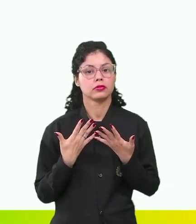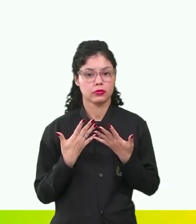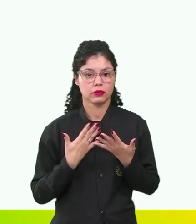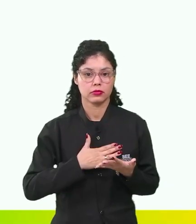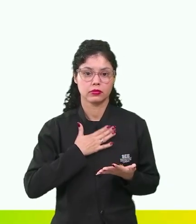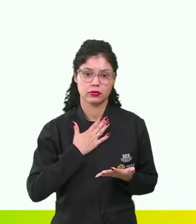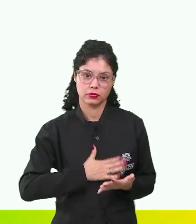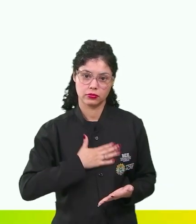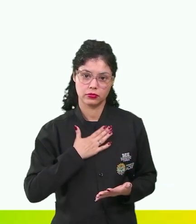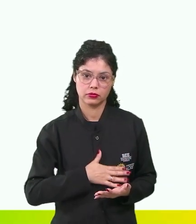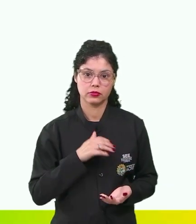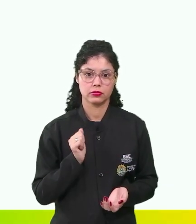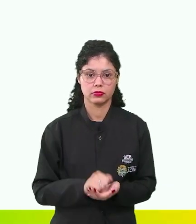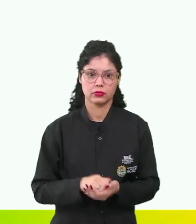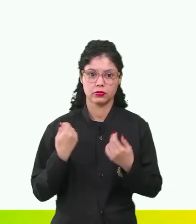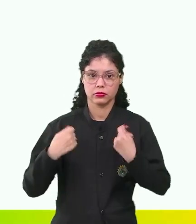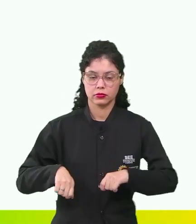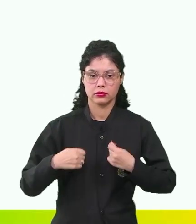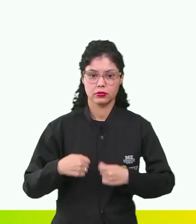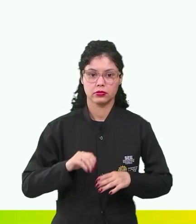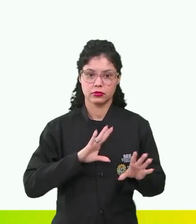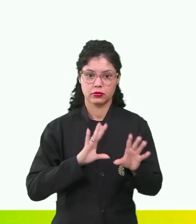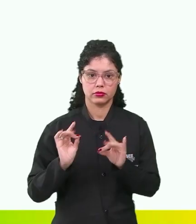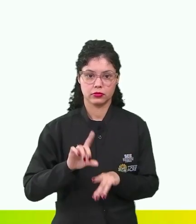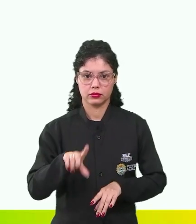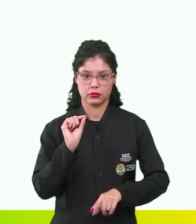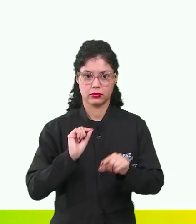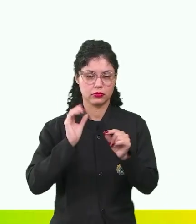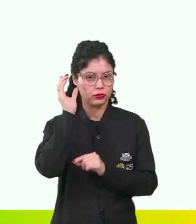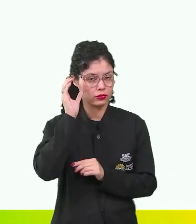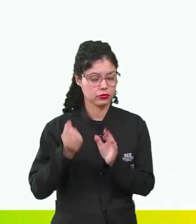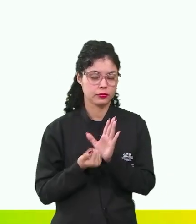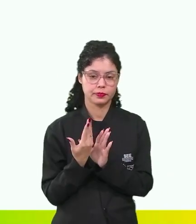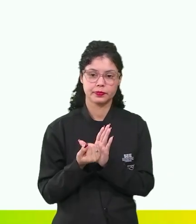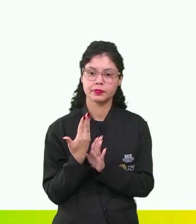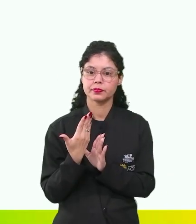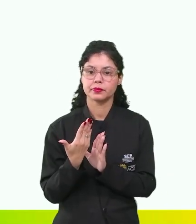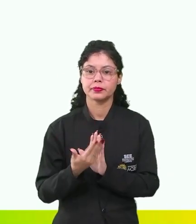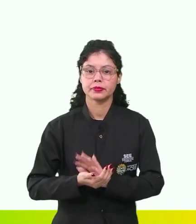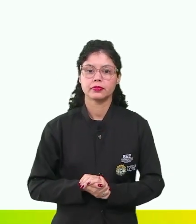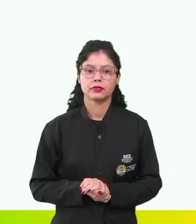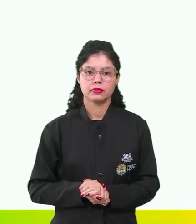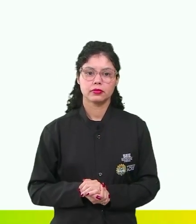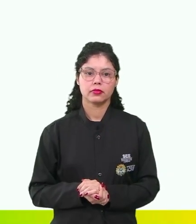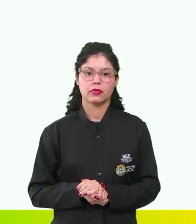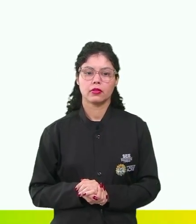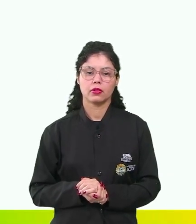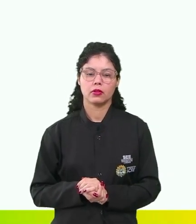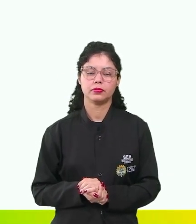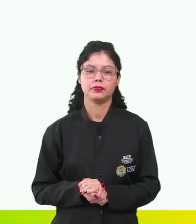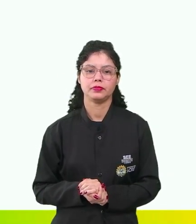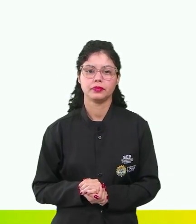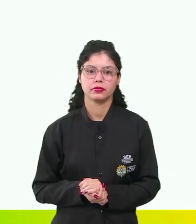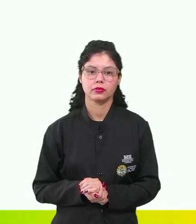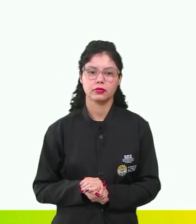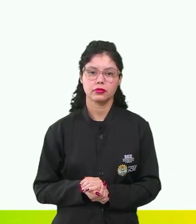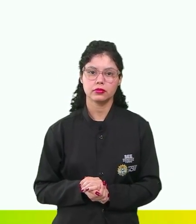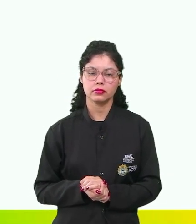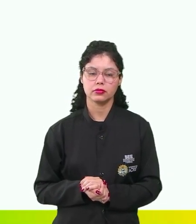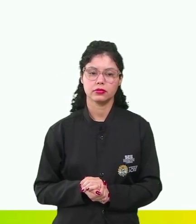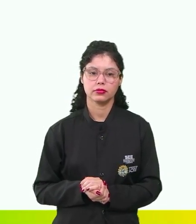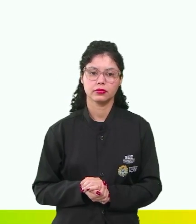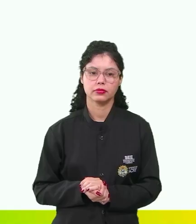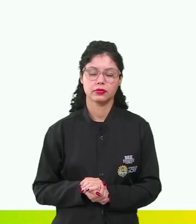se reconhecer e satisfazer suas necessidades reais através de escolha consciente